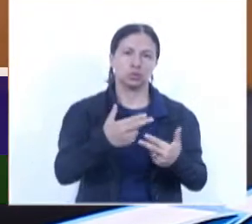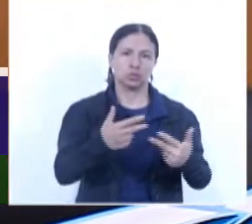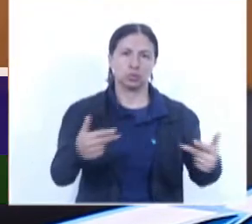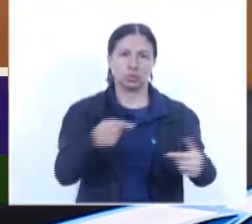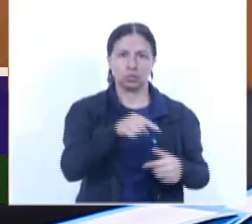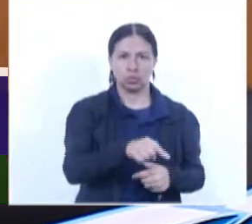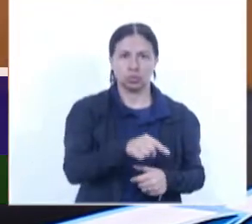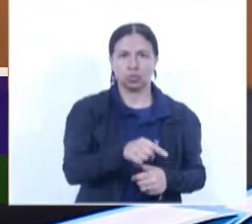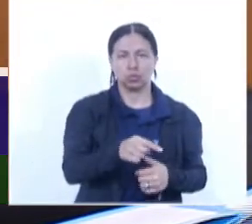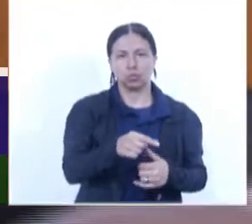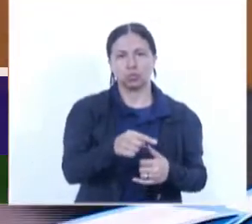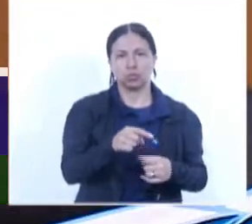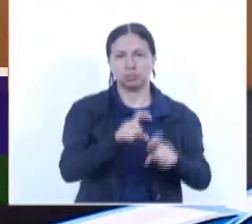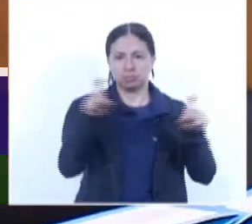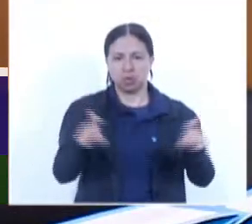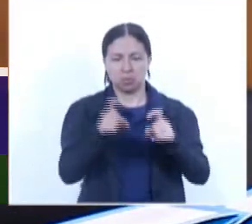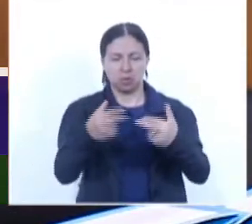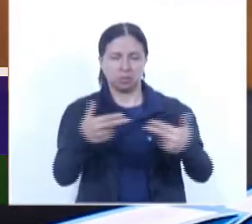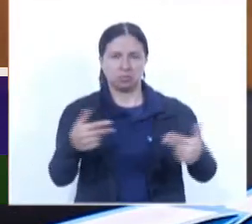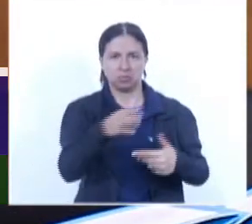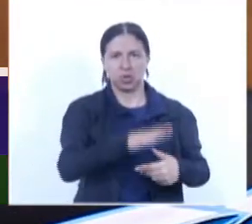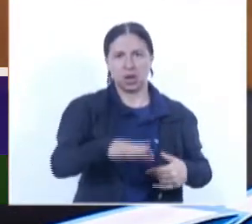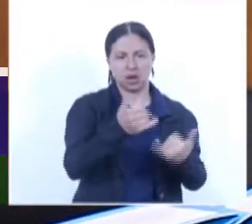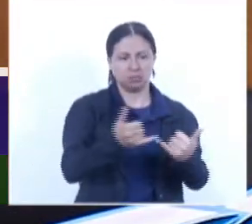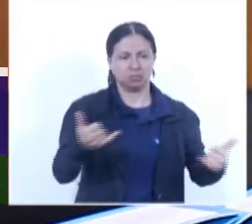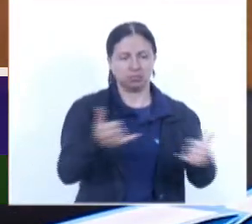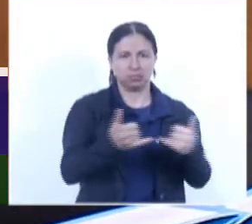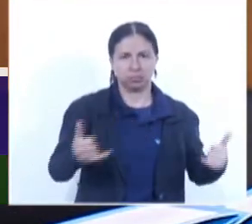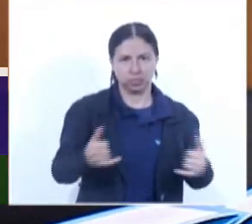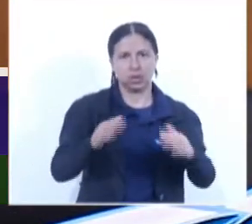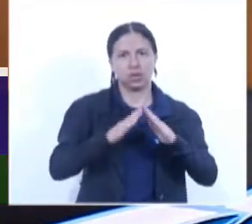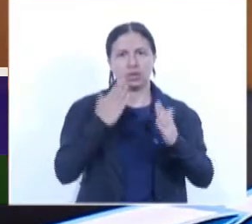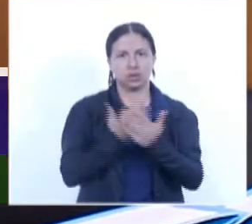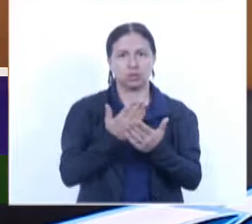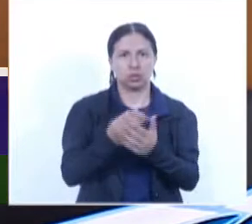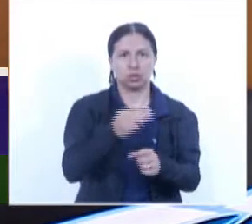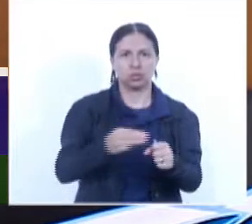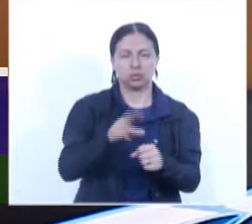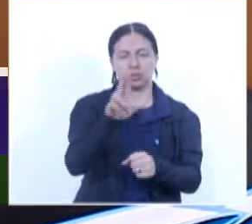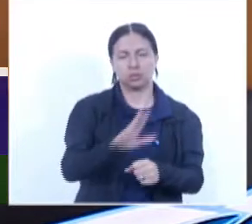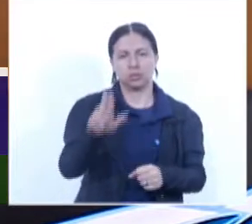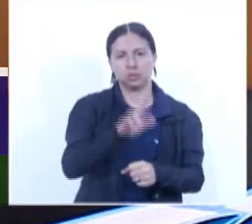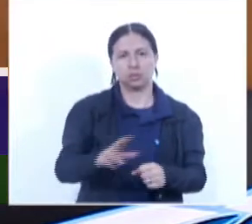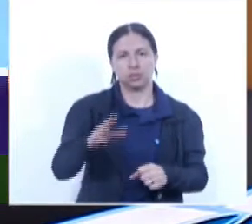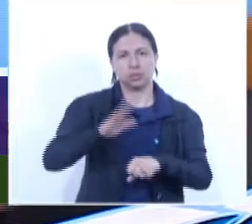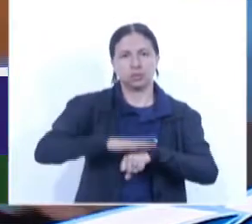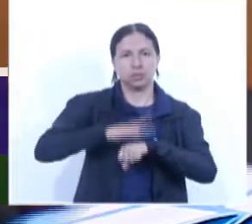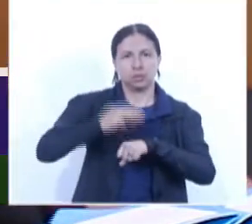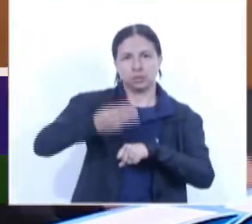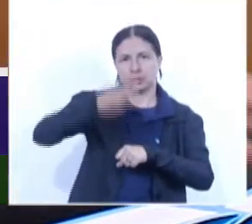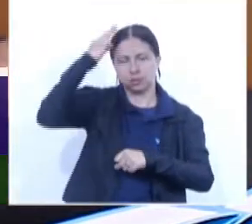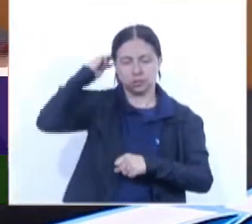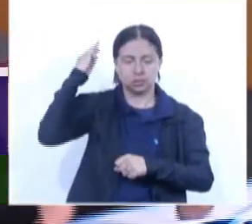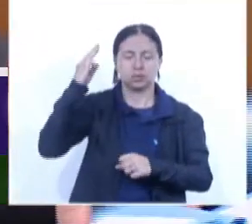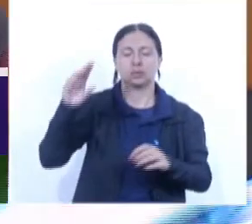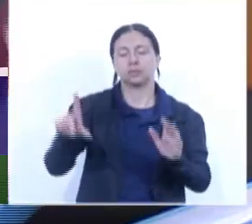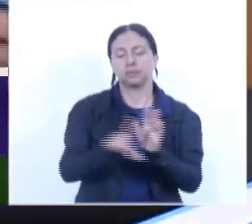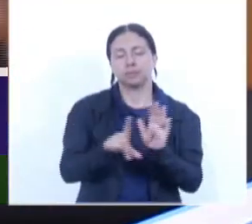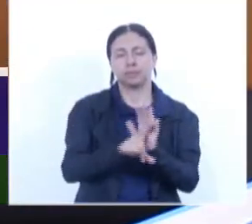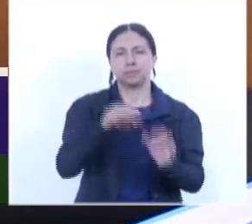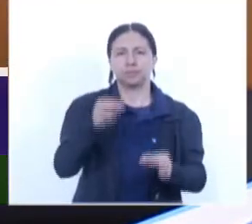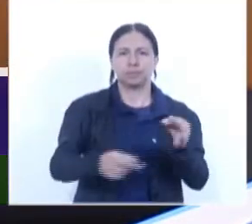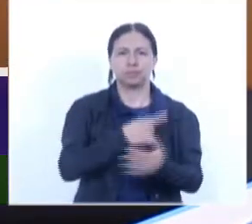e privados do município de Uberlândia Vereador autor Valquíria Amaral da Comissão de Justiça e redação